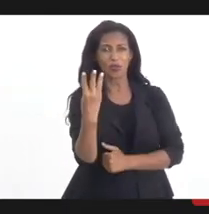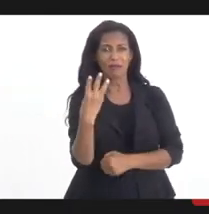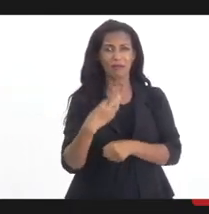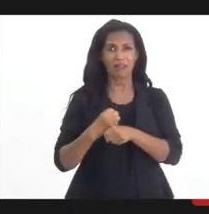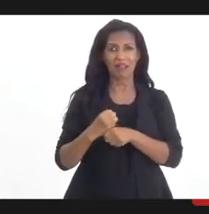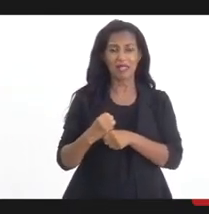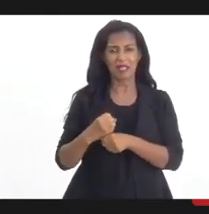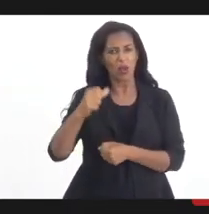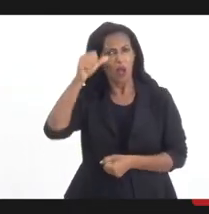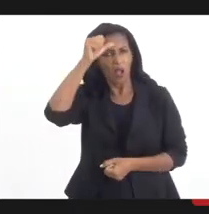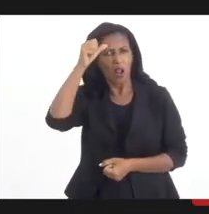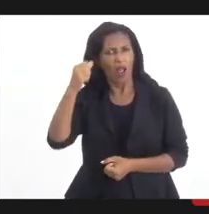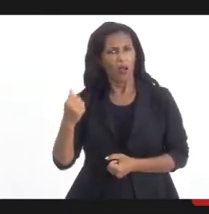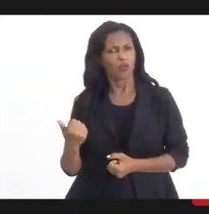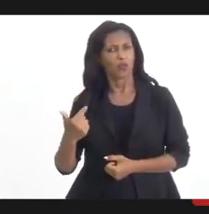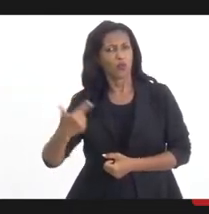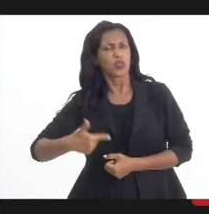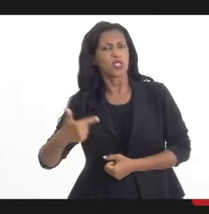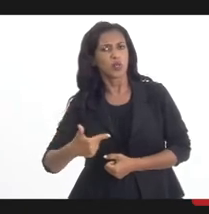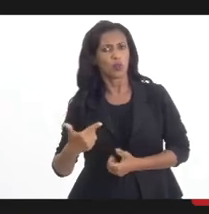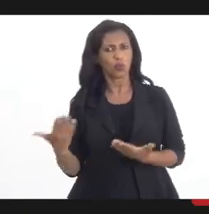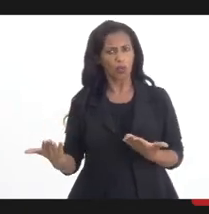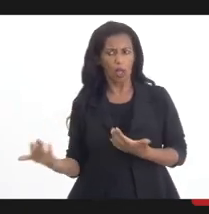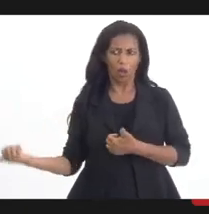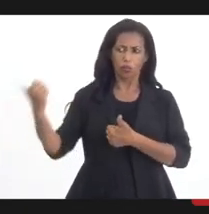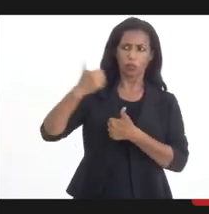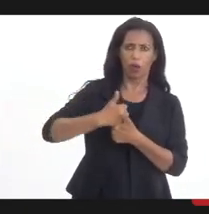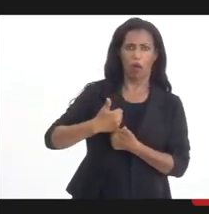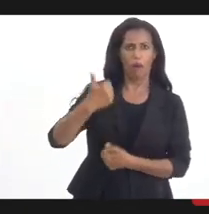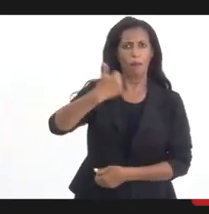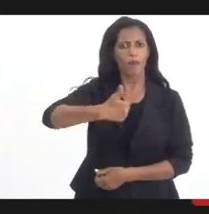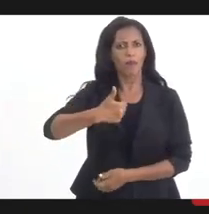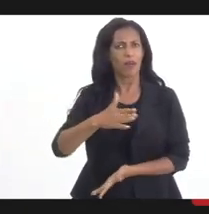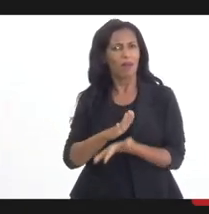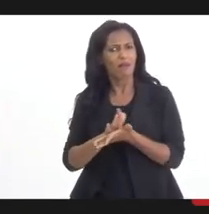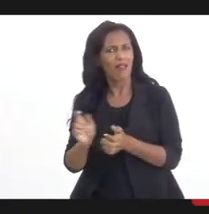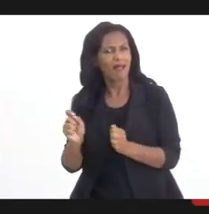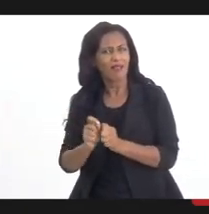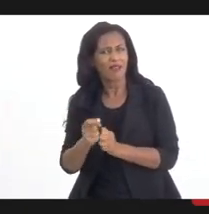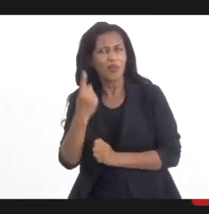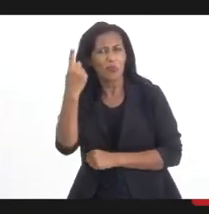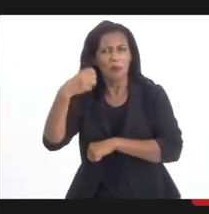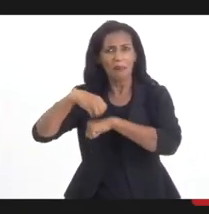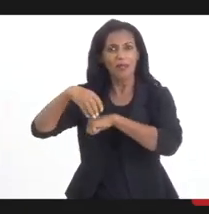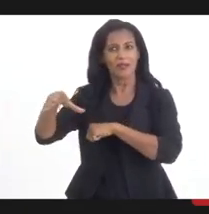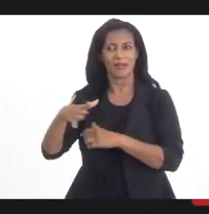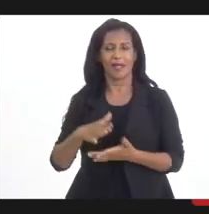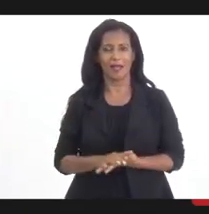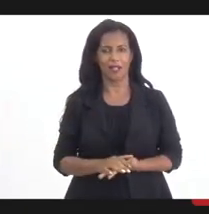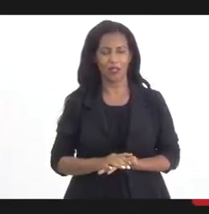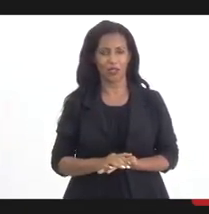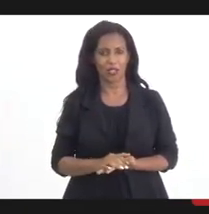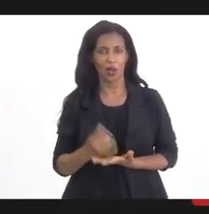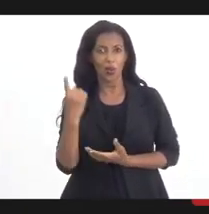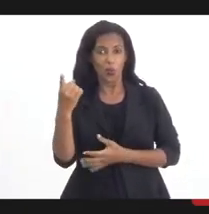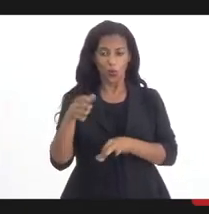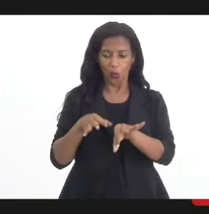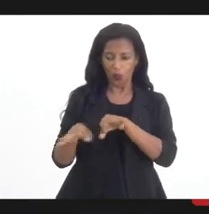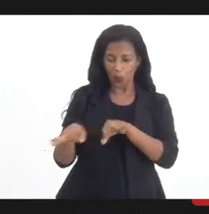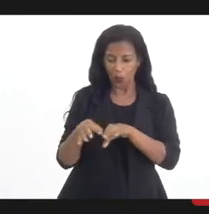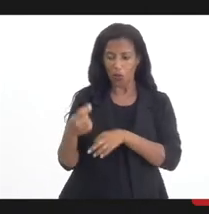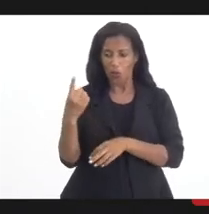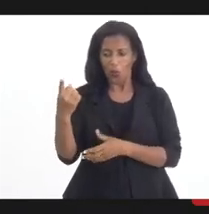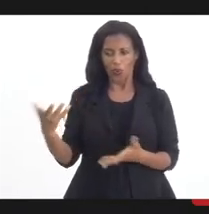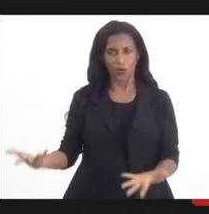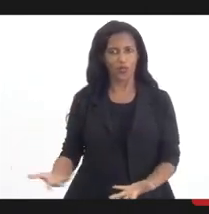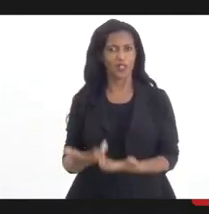Cláudio Castro foi vice-governador e agora é governador. Nada fez, uma única mensagem, um único projeto, uma única